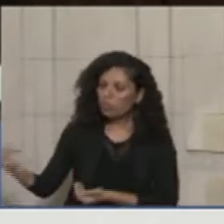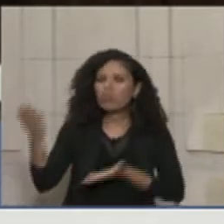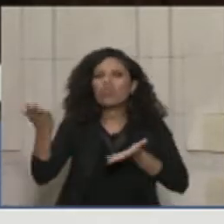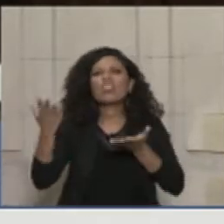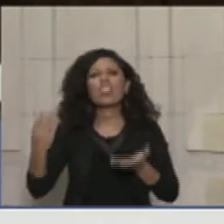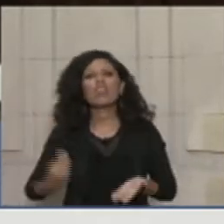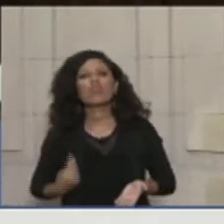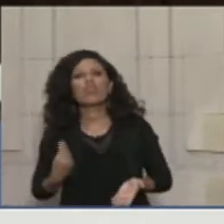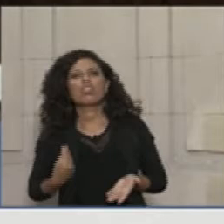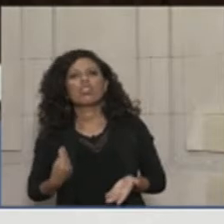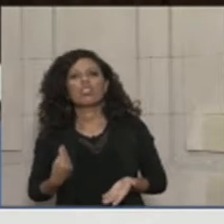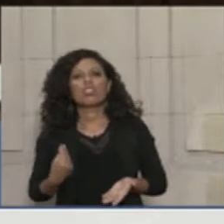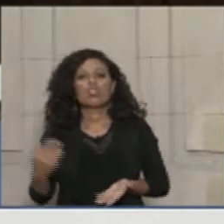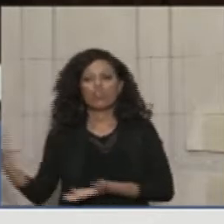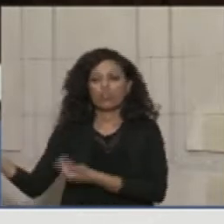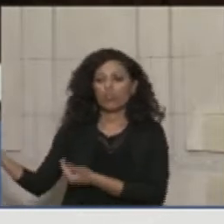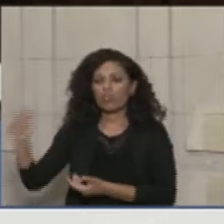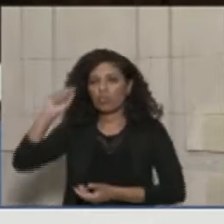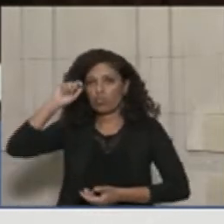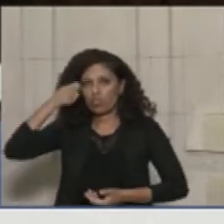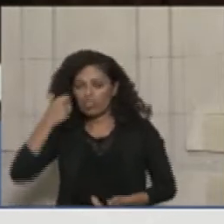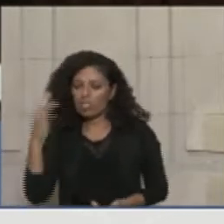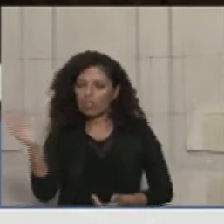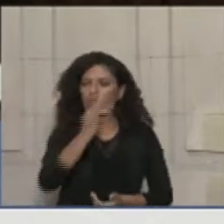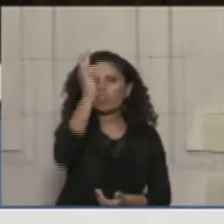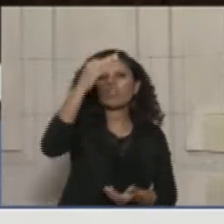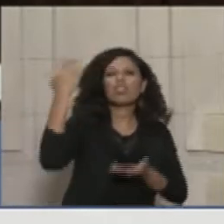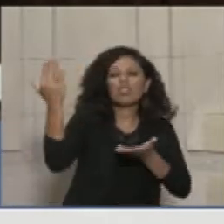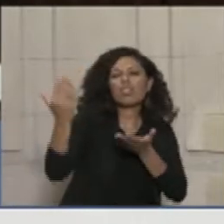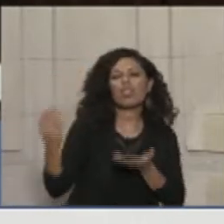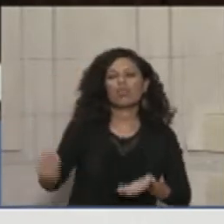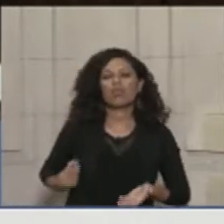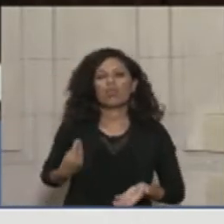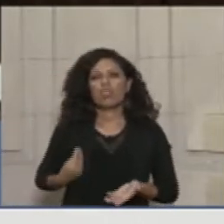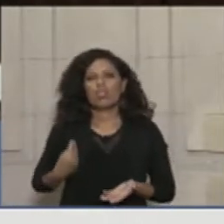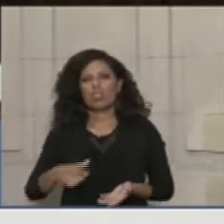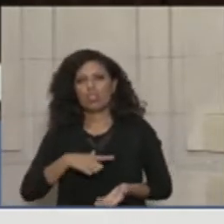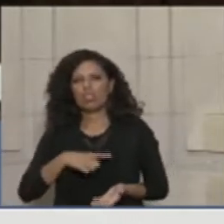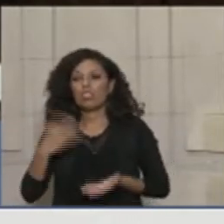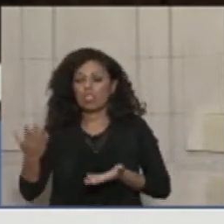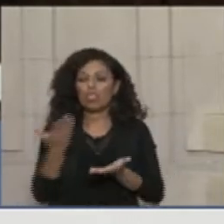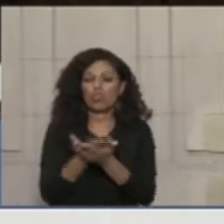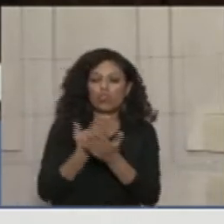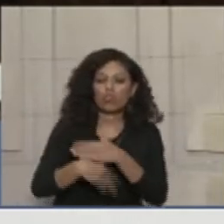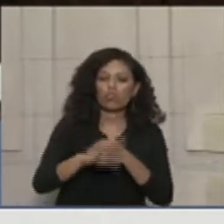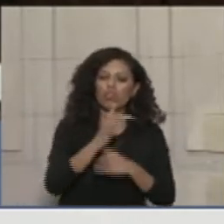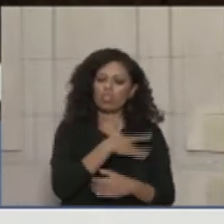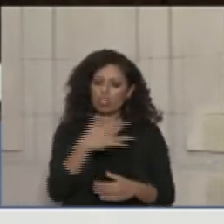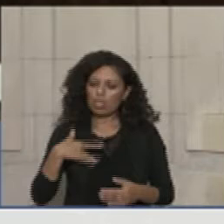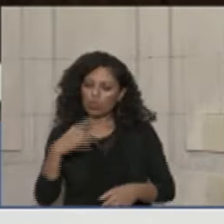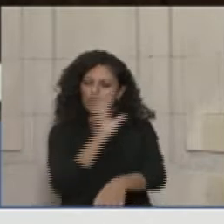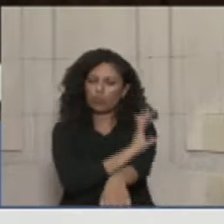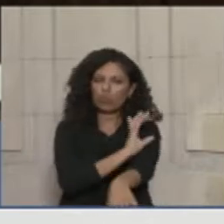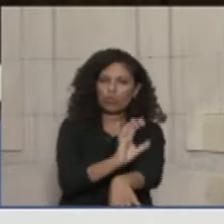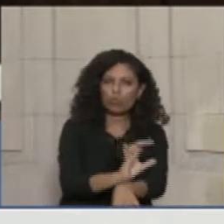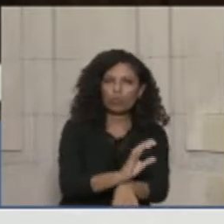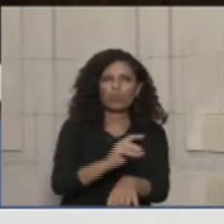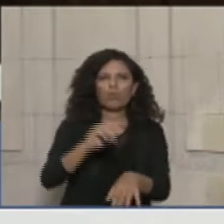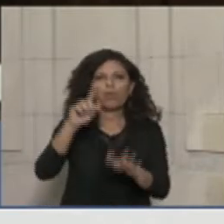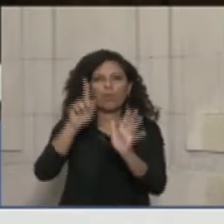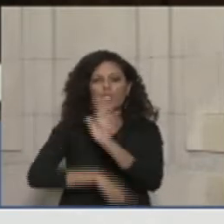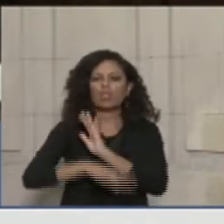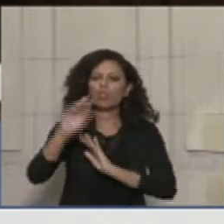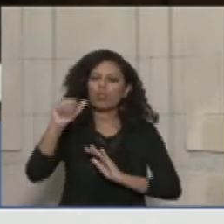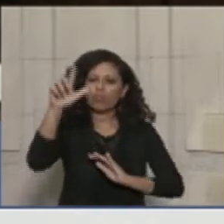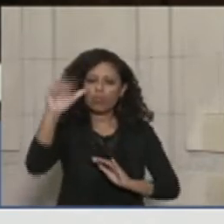viver. Juventude negra, periférica e favelada quer viver, quer educação, quer saúde, quer cultura, menos